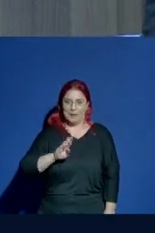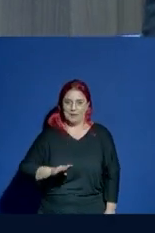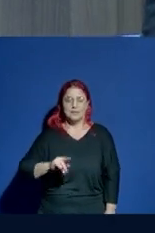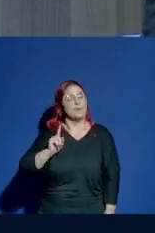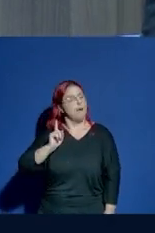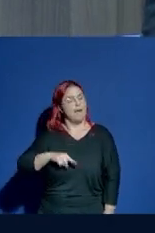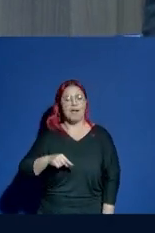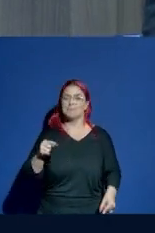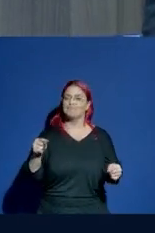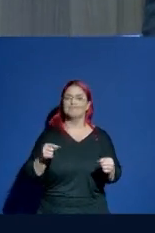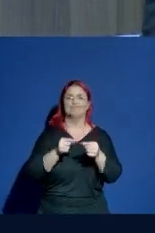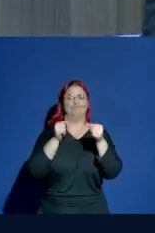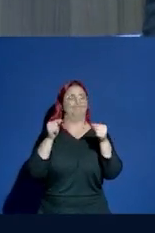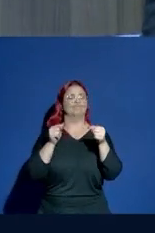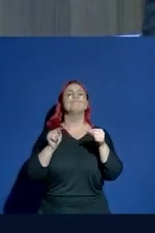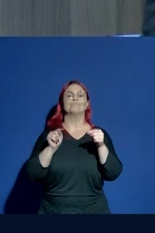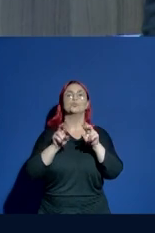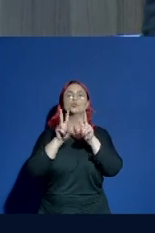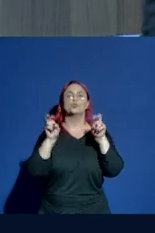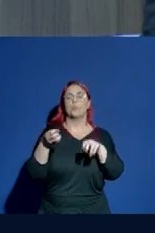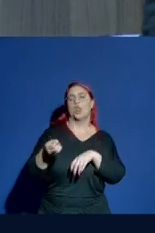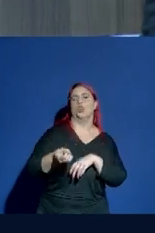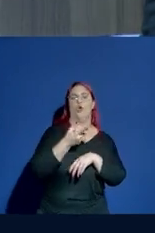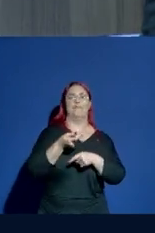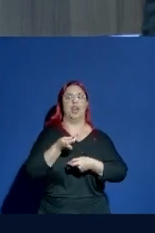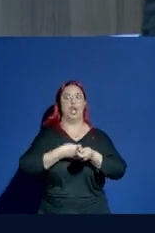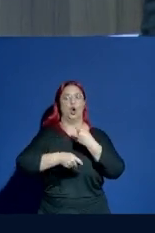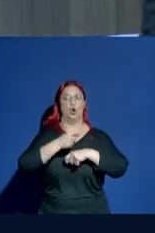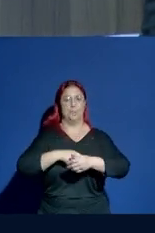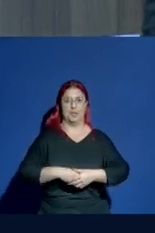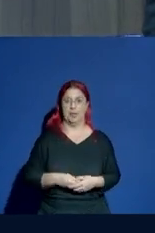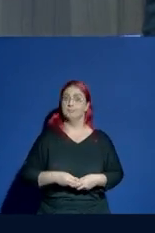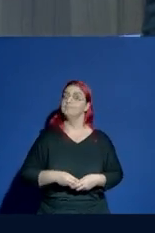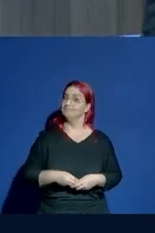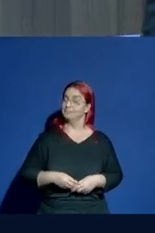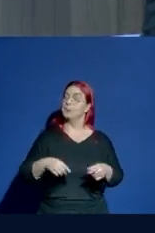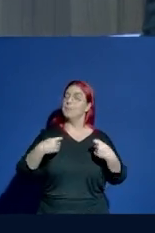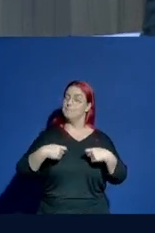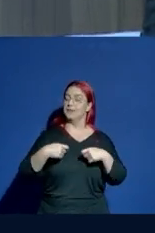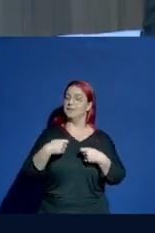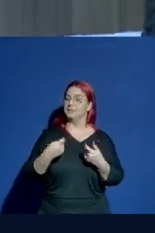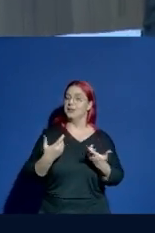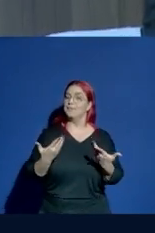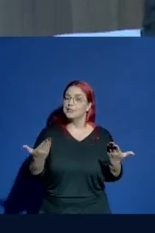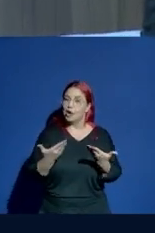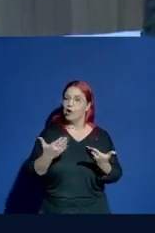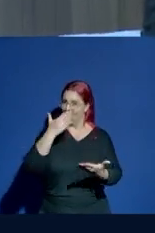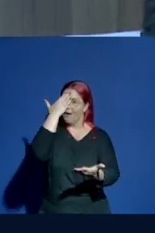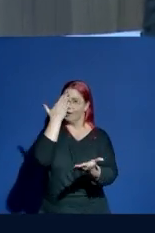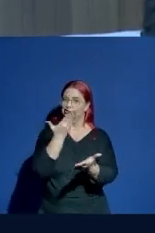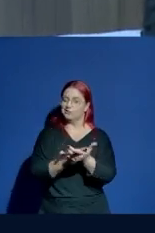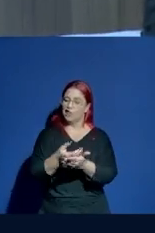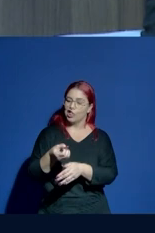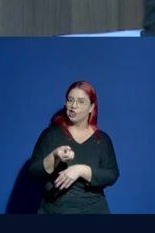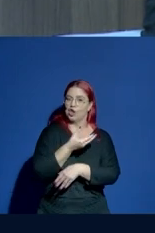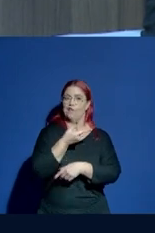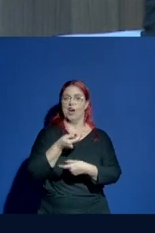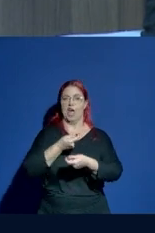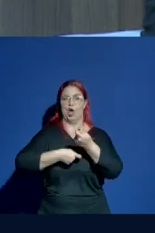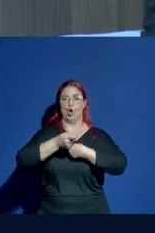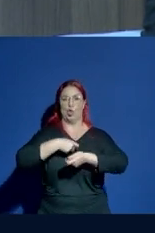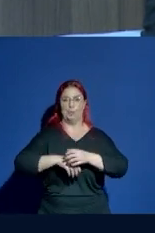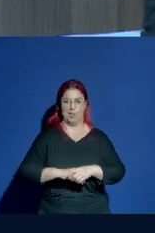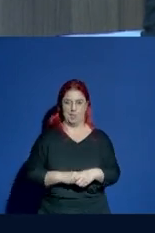a compatibilização da nova economia Então vamos apostar na nova economia e para isso